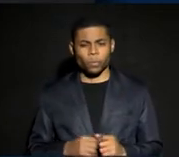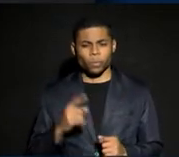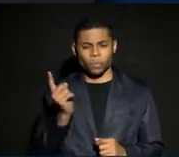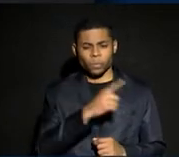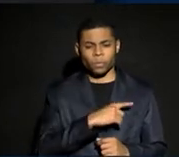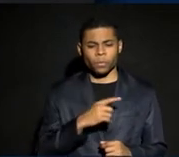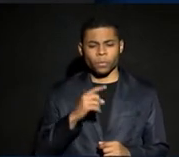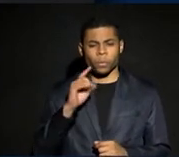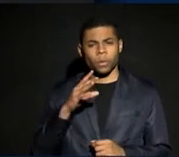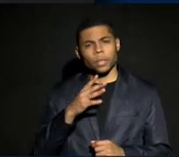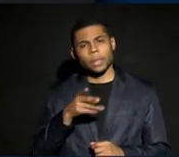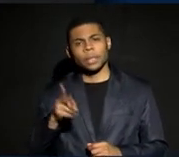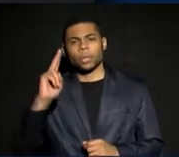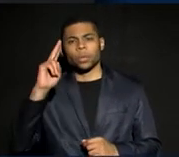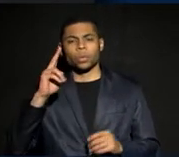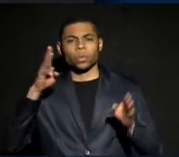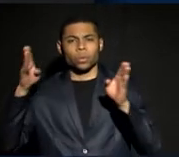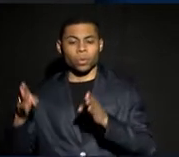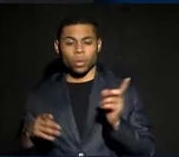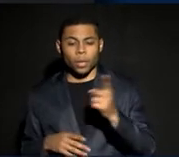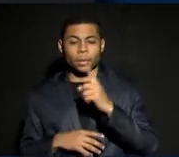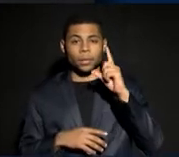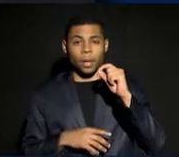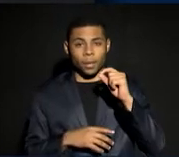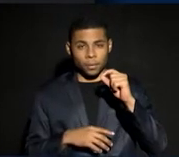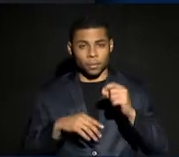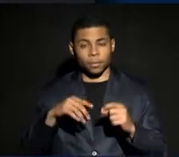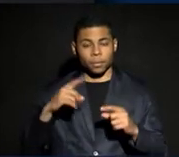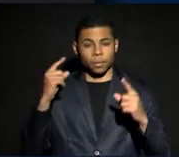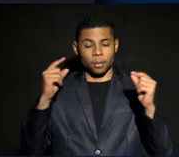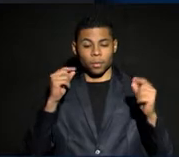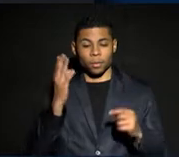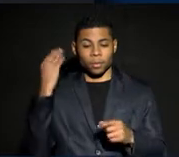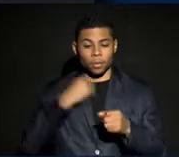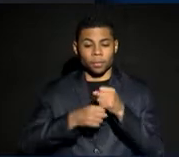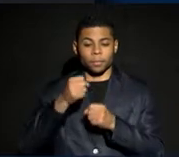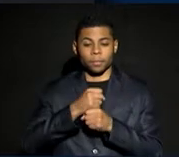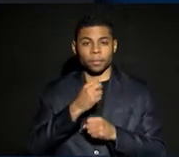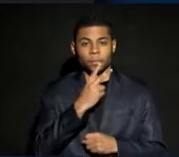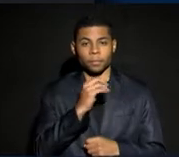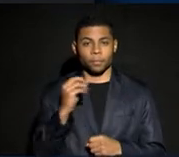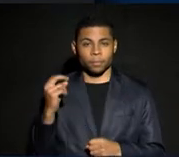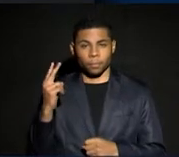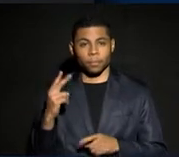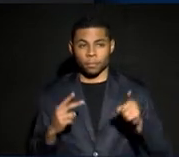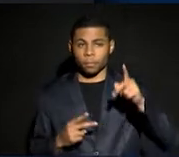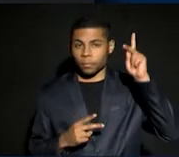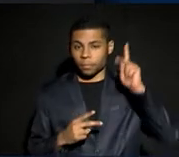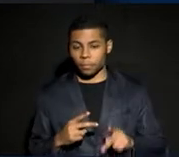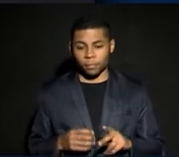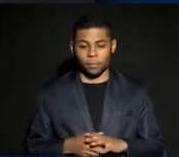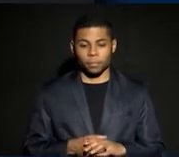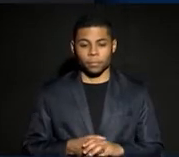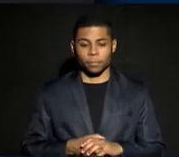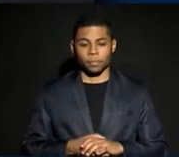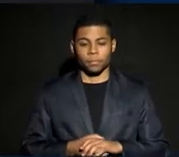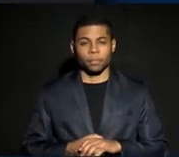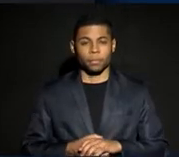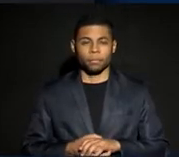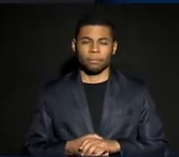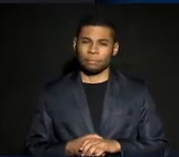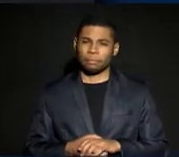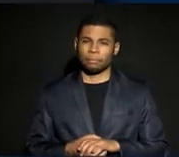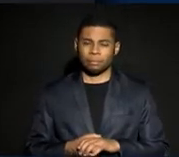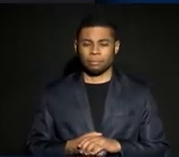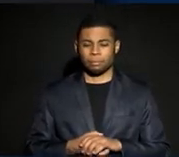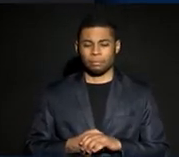segundo turno uma única vez em 10 eleições. Foi em 2002, quando o Lula foi eleito presidente. É muito pouco provável